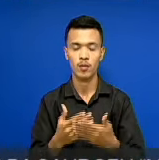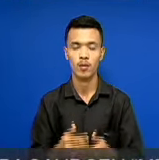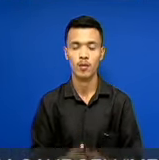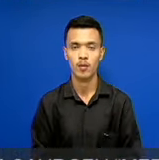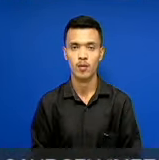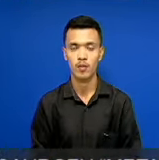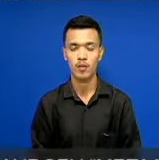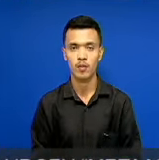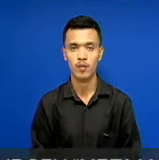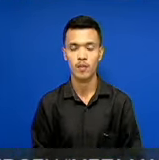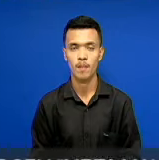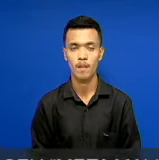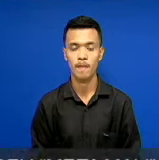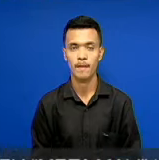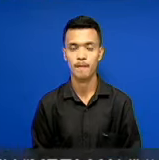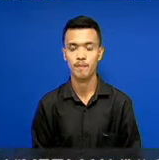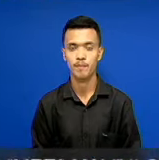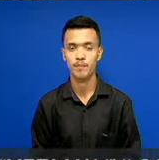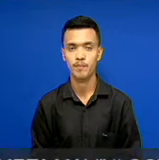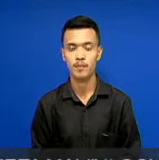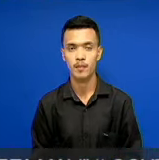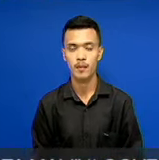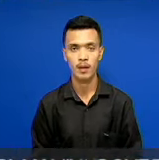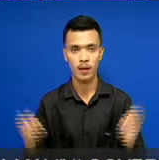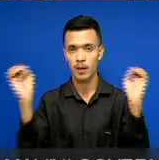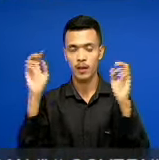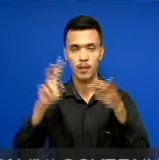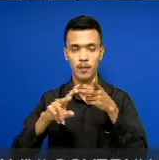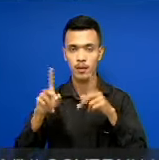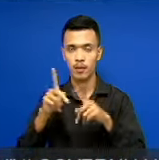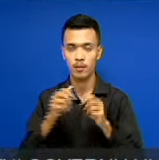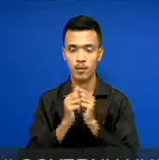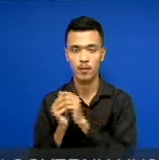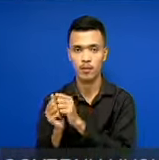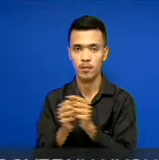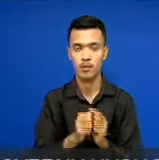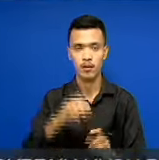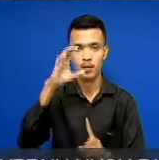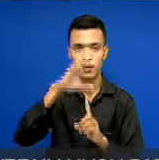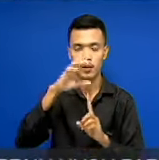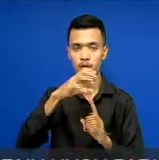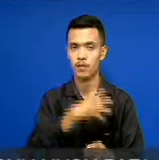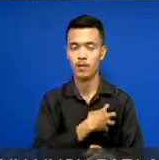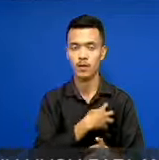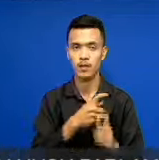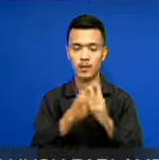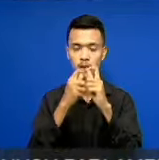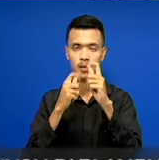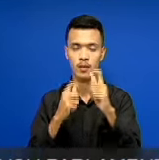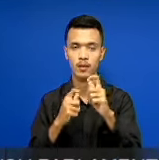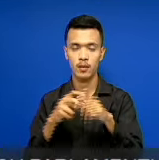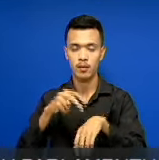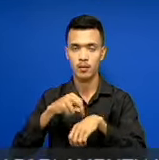diambe sintomas de crescimento eh? Sintomas de cooperação, boa cooperação, ok? Chefe Departamento Trânsito Segurança